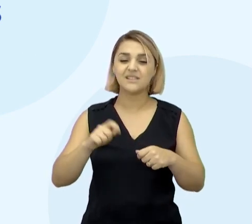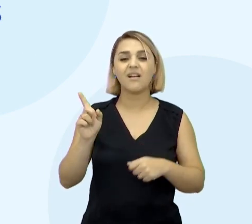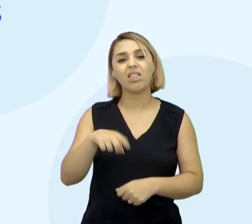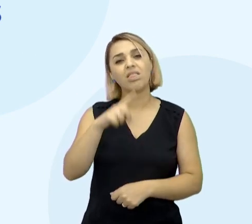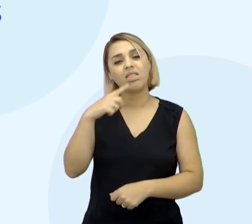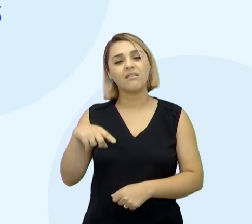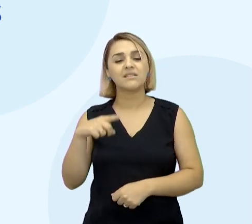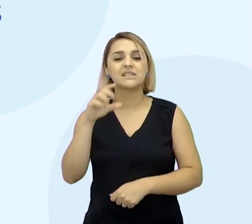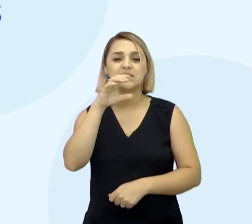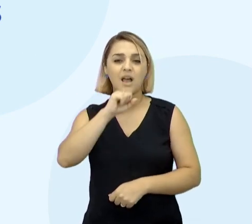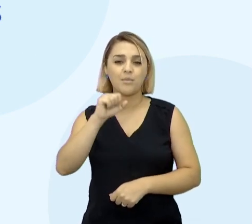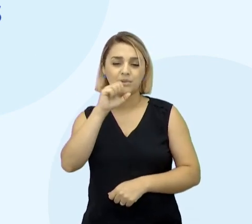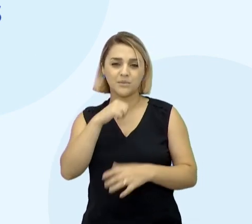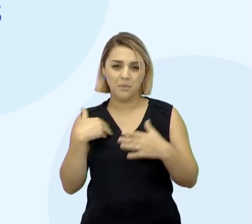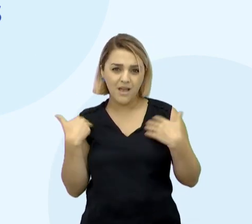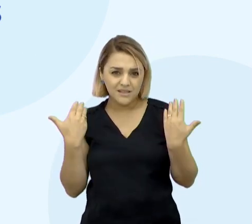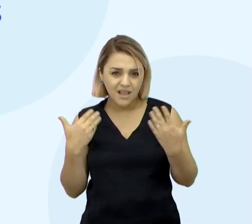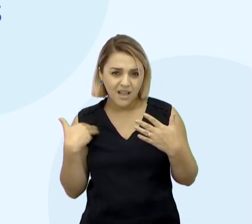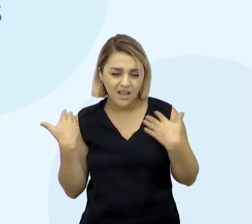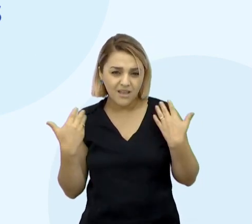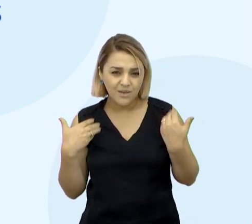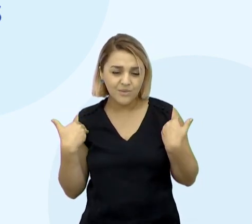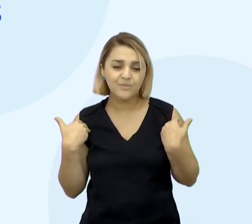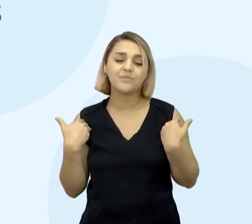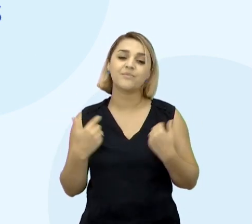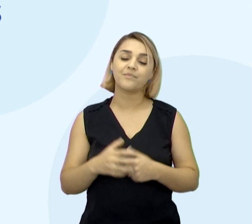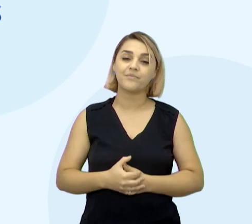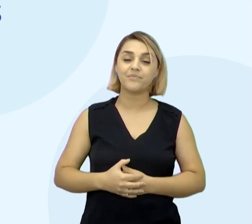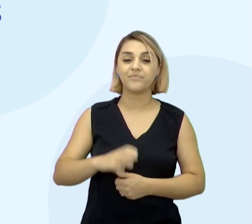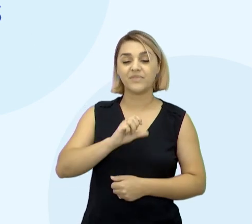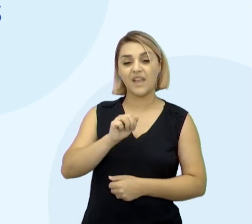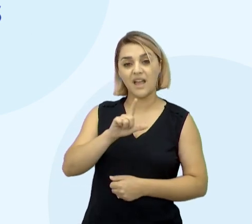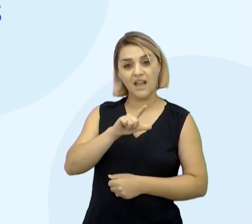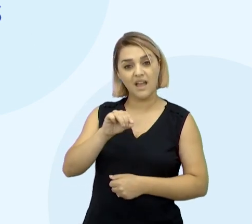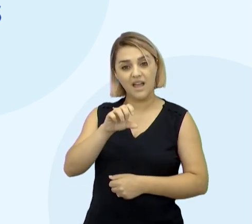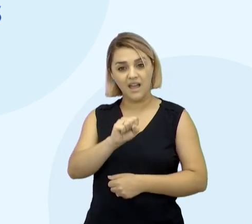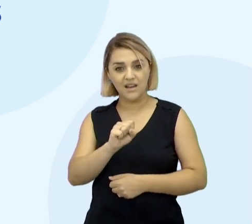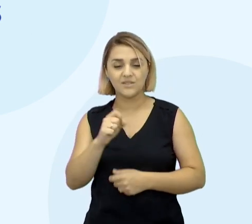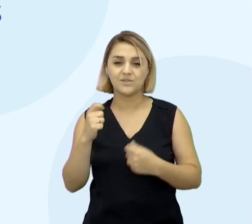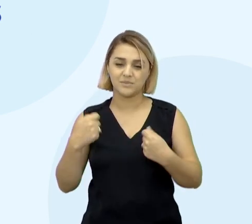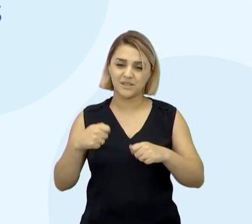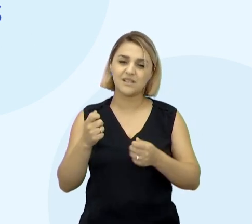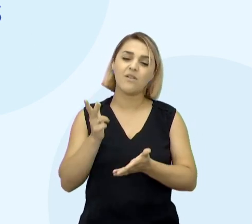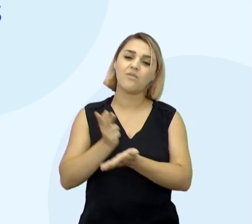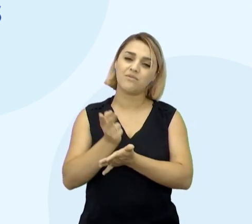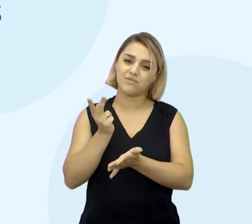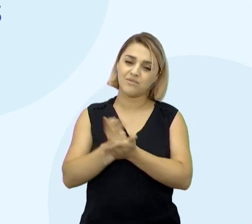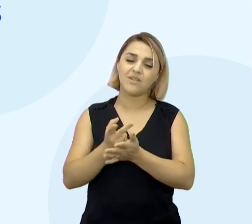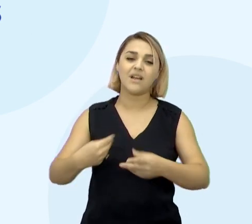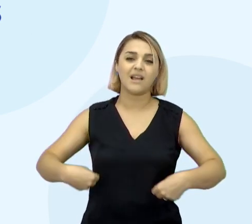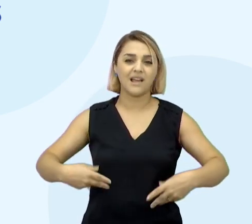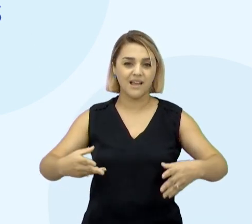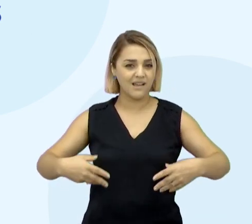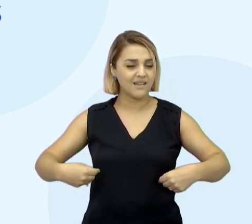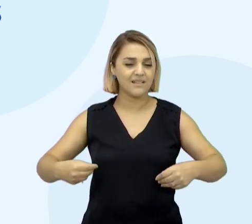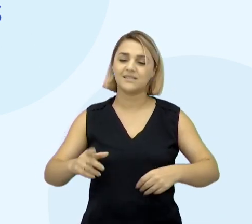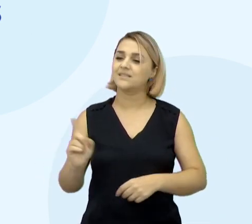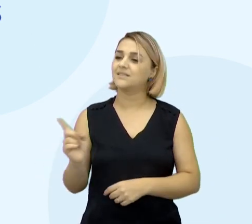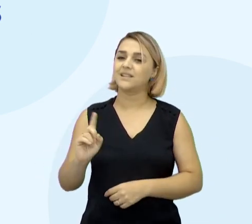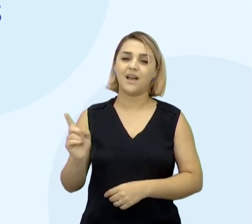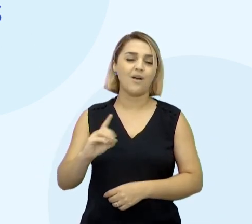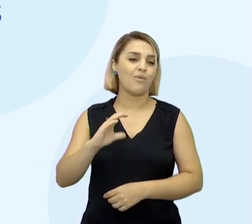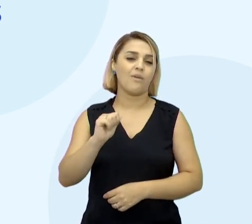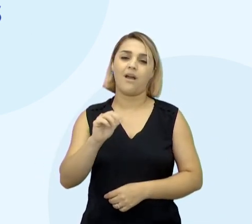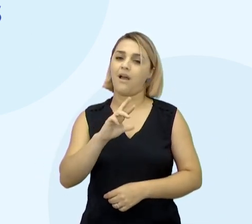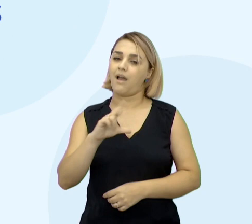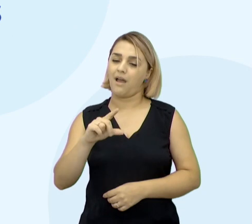sábado. Vamos ver o resto. E Carlos permanece com seus gastos? Não, Carlos, ele gasta mais do que ele ganha. Então,